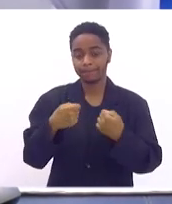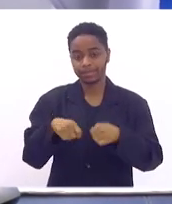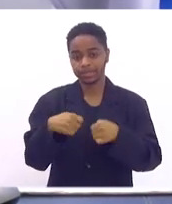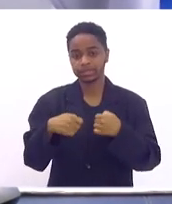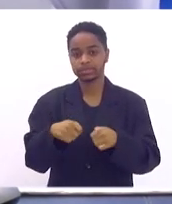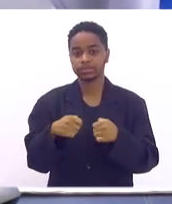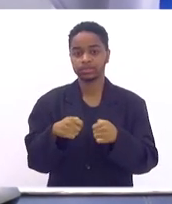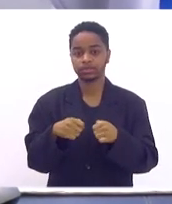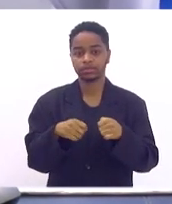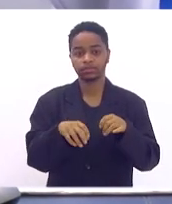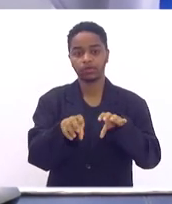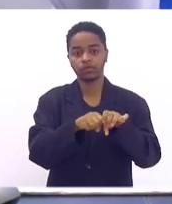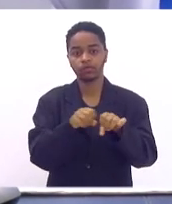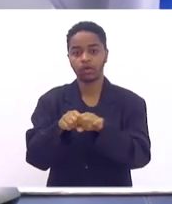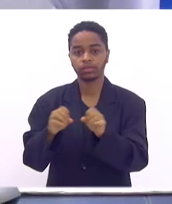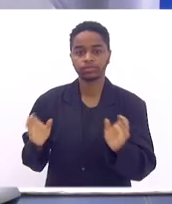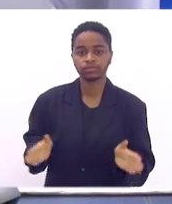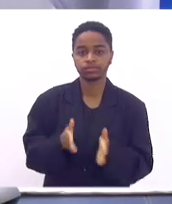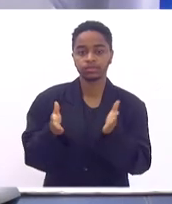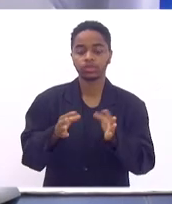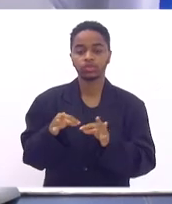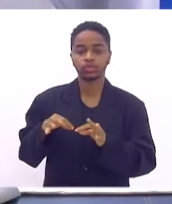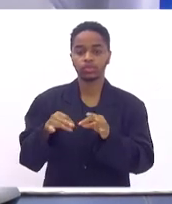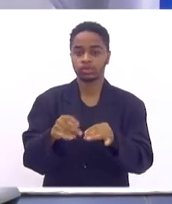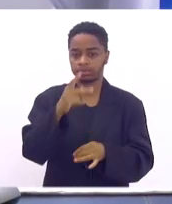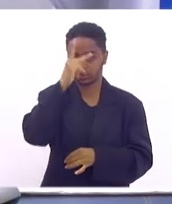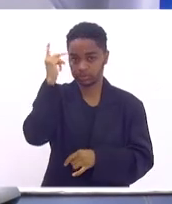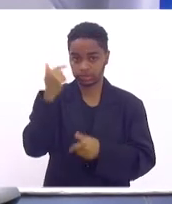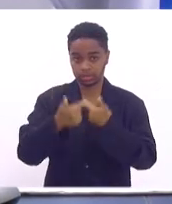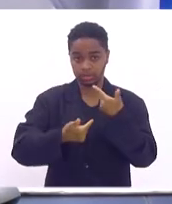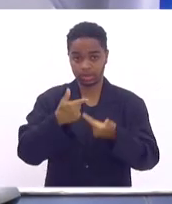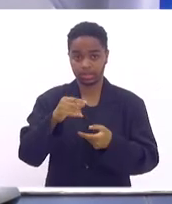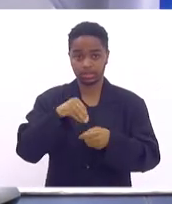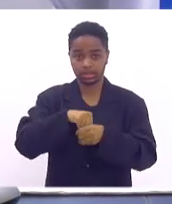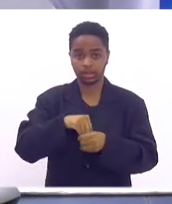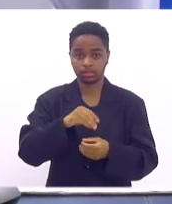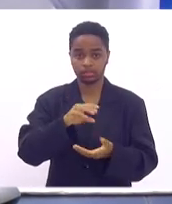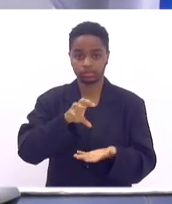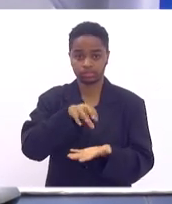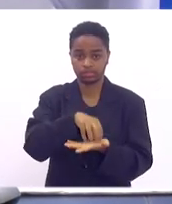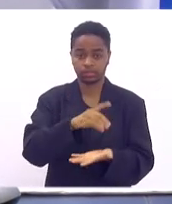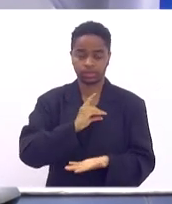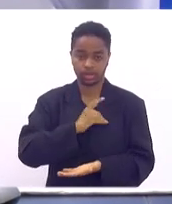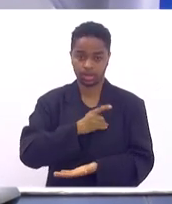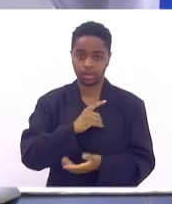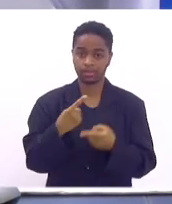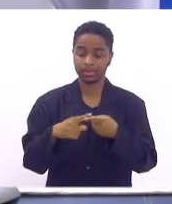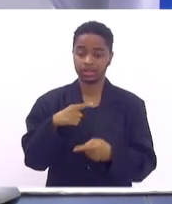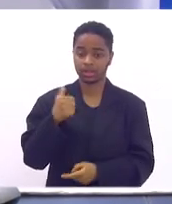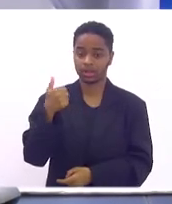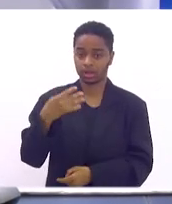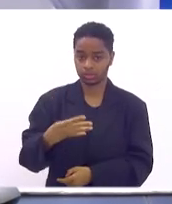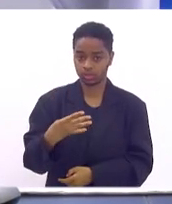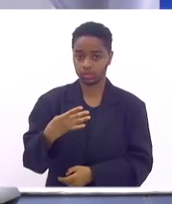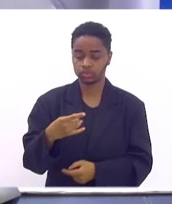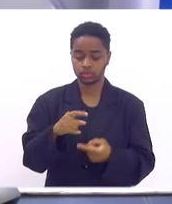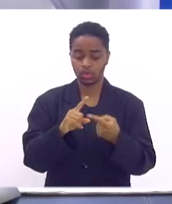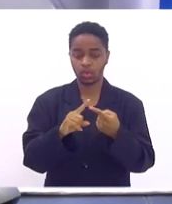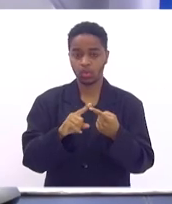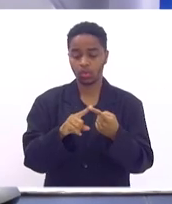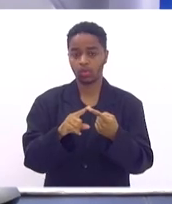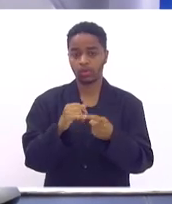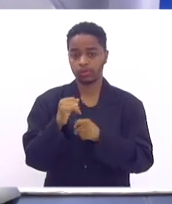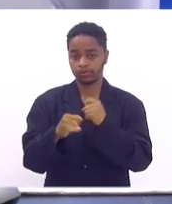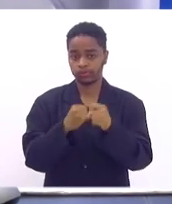todo aquele que atua em delegacia de polícia. Porque nós somos 14 delegacias, uma delegacia de informática,